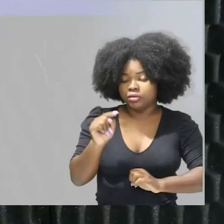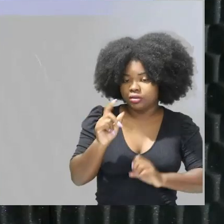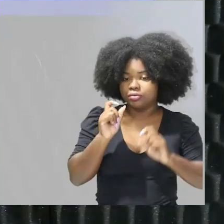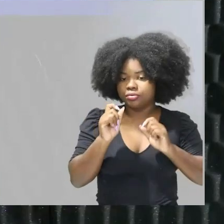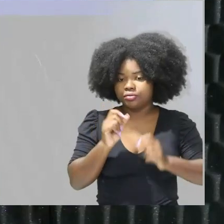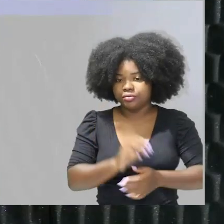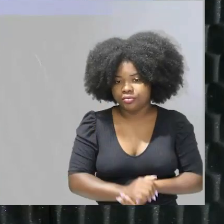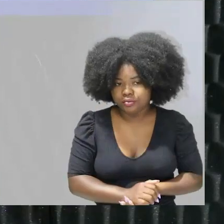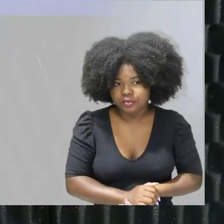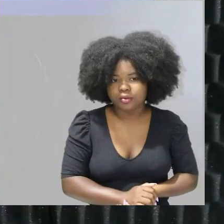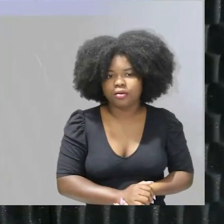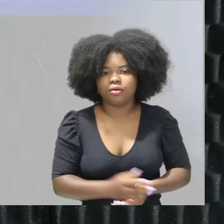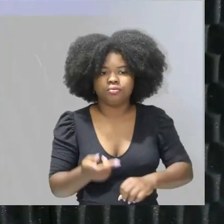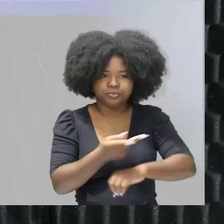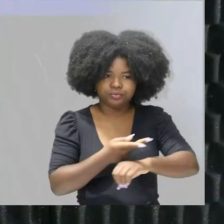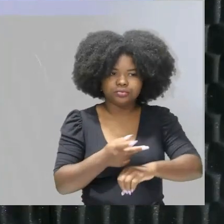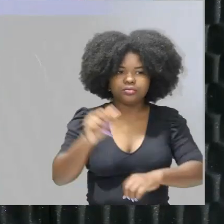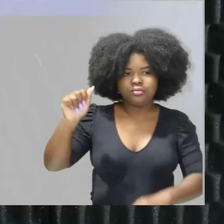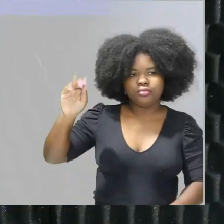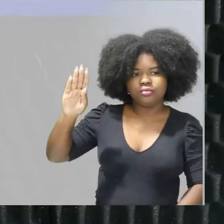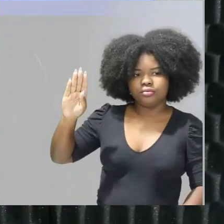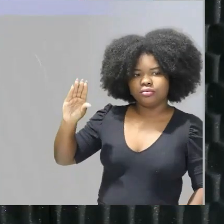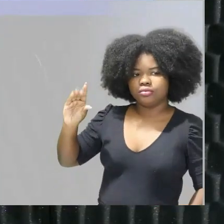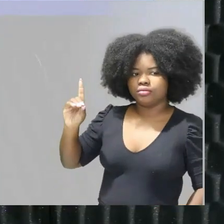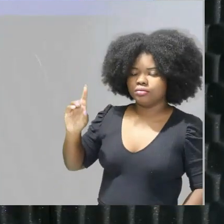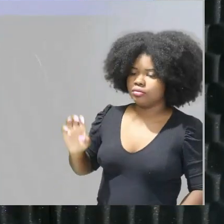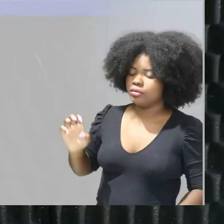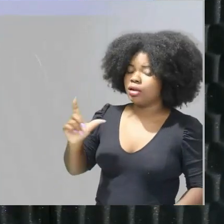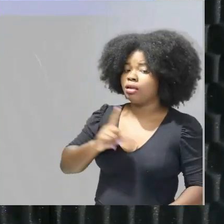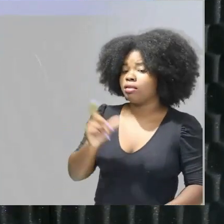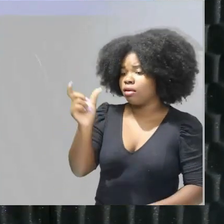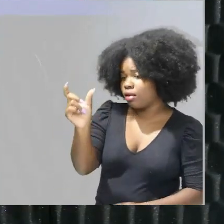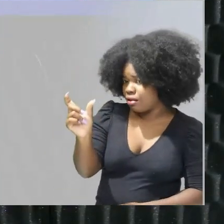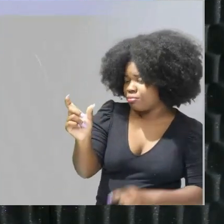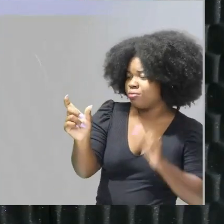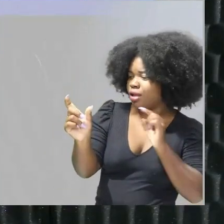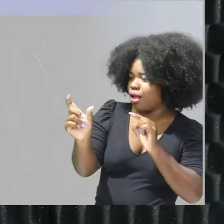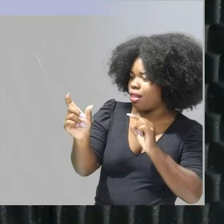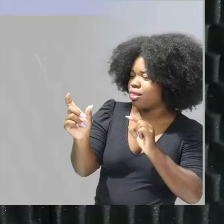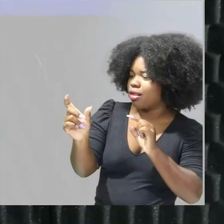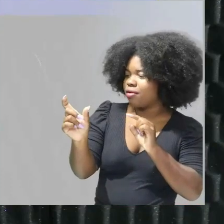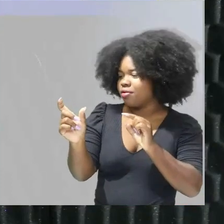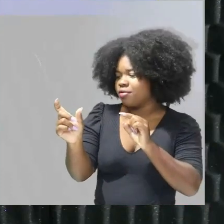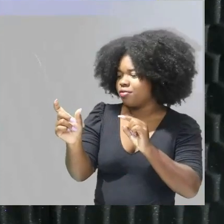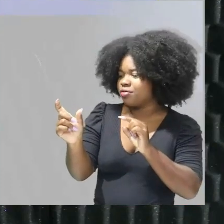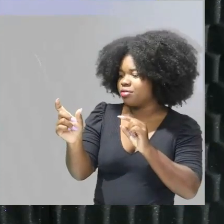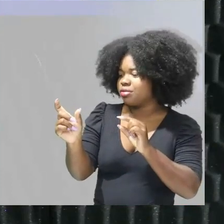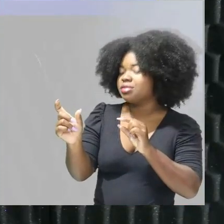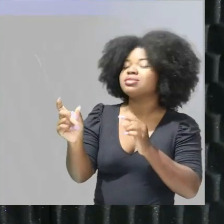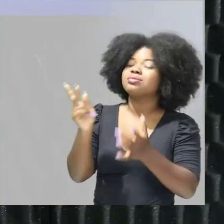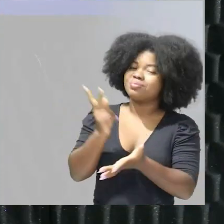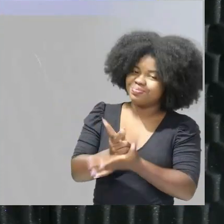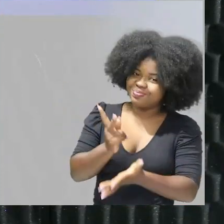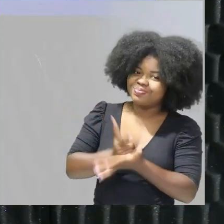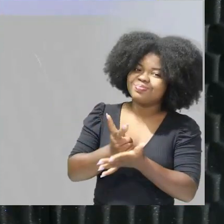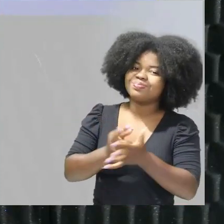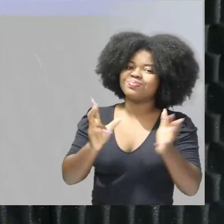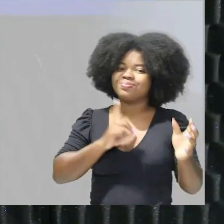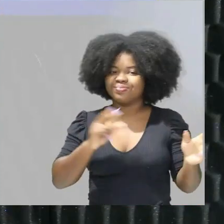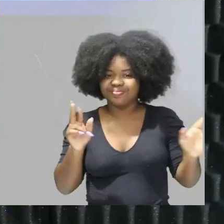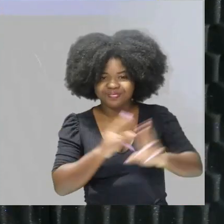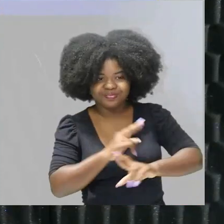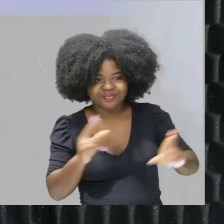e ali procurar nas alternativas E aí tem aquelas palavrinhas sabe que vão servir ali com os distratores famosos